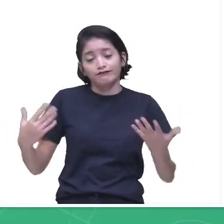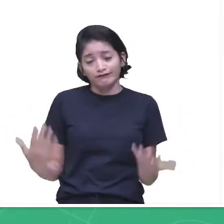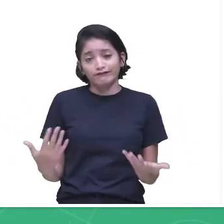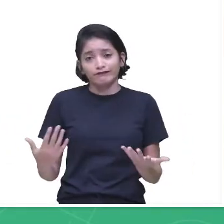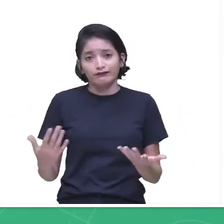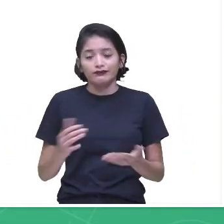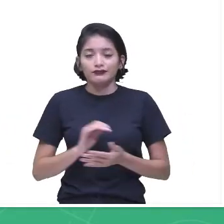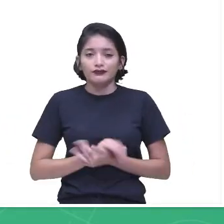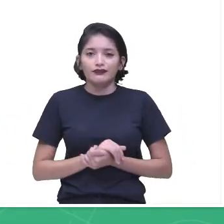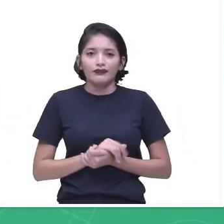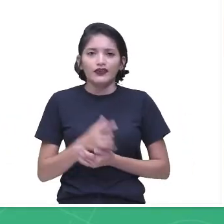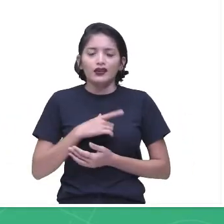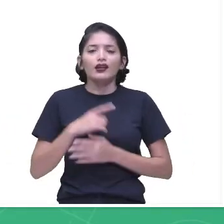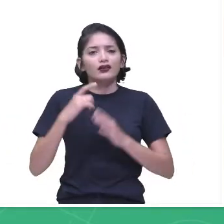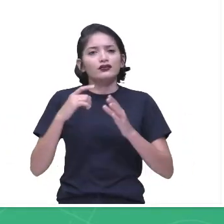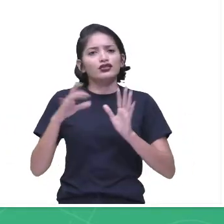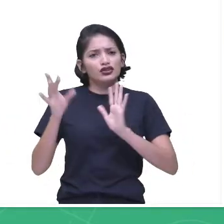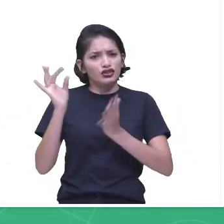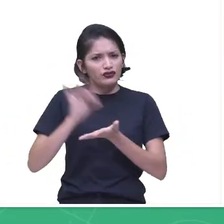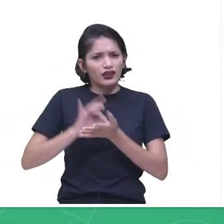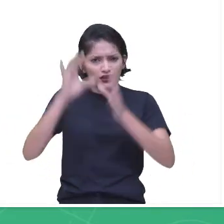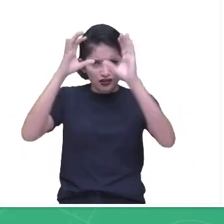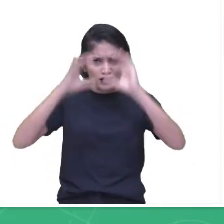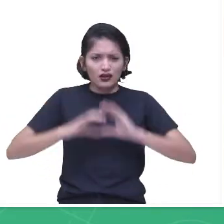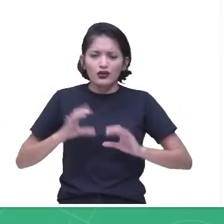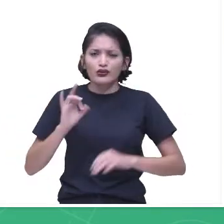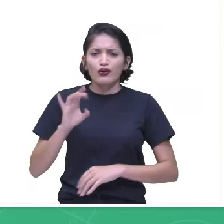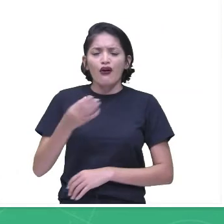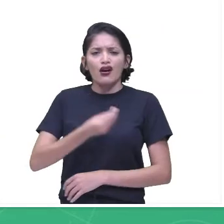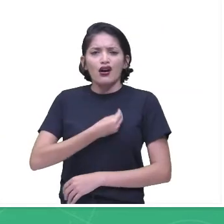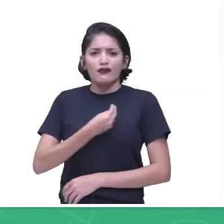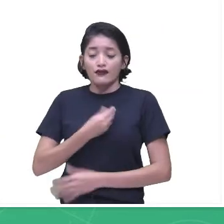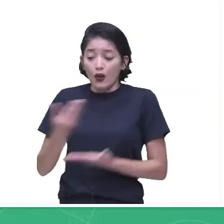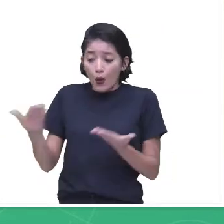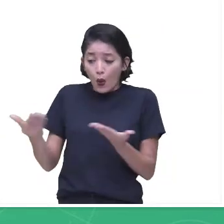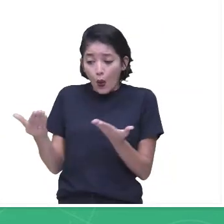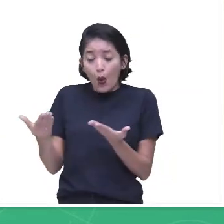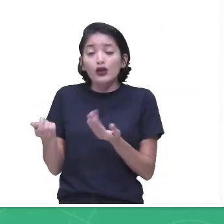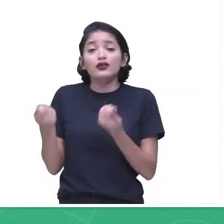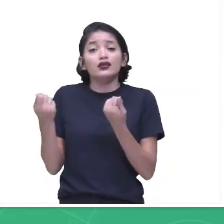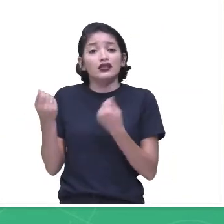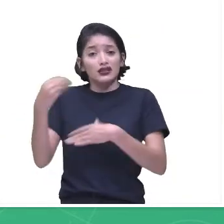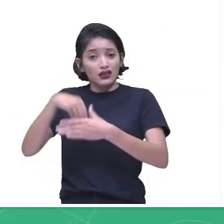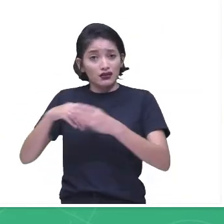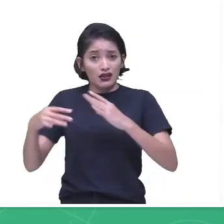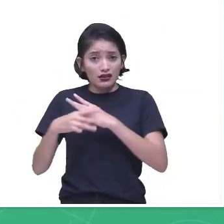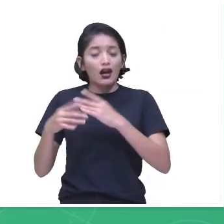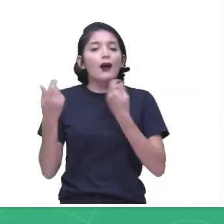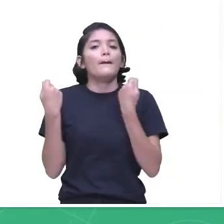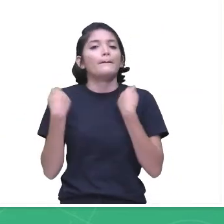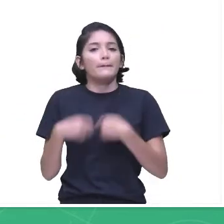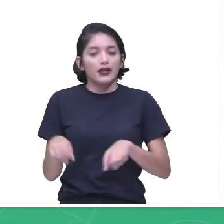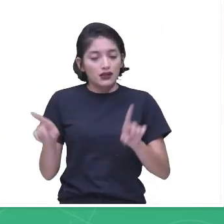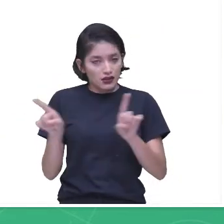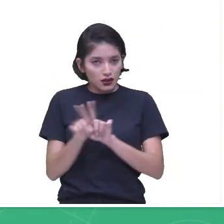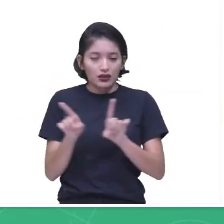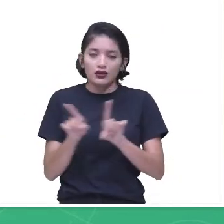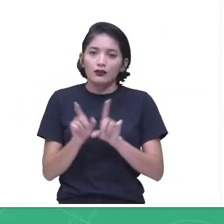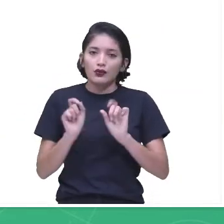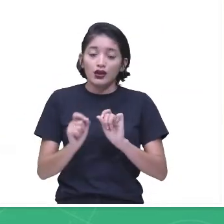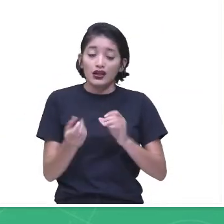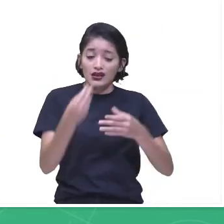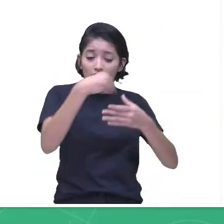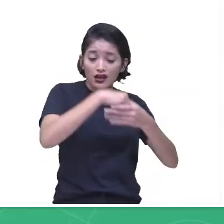nós somos realmente cidadãos. Não basta você viver, hoje, por exemplo, viver na cidade. É preciso que nós tenhamos na